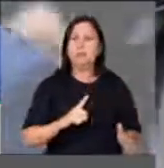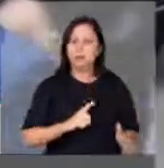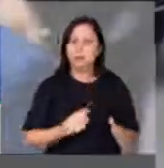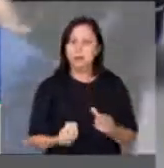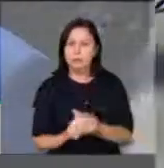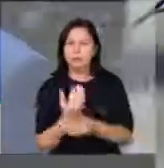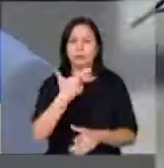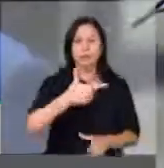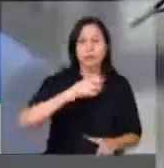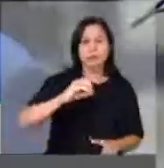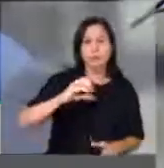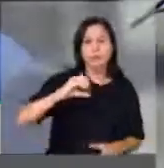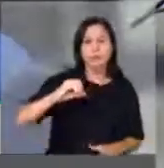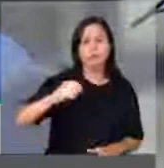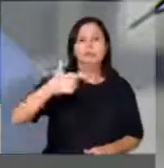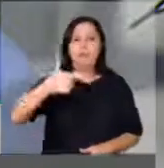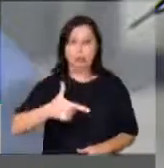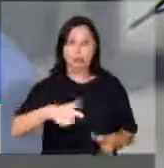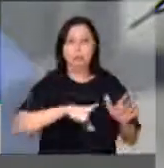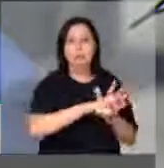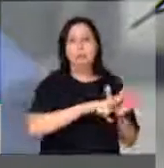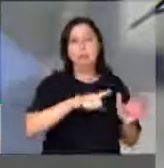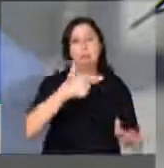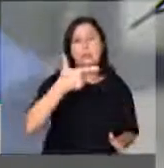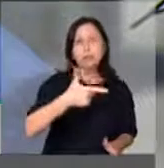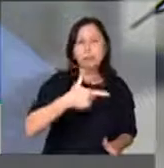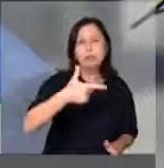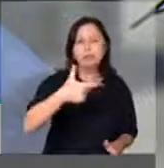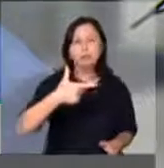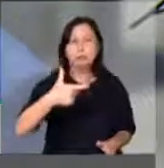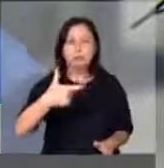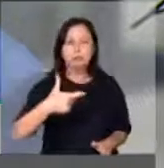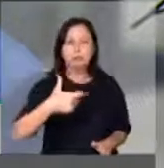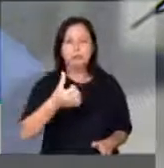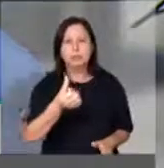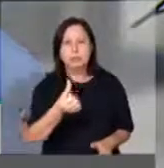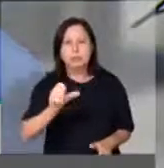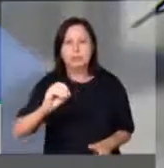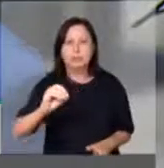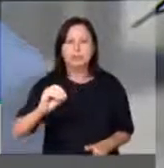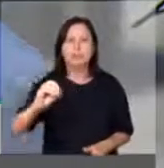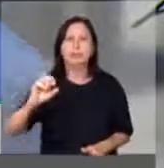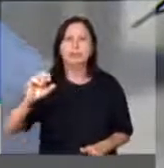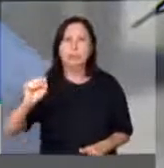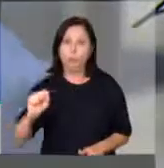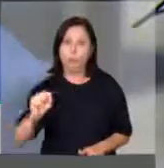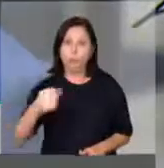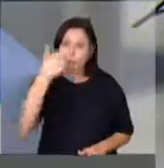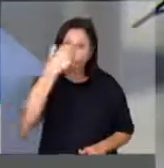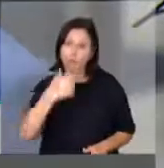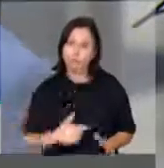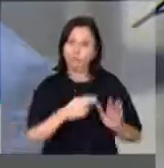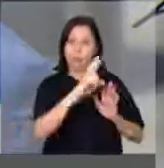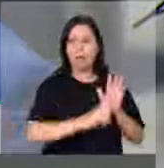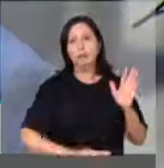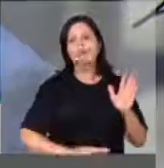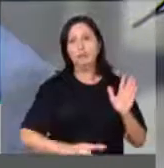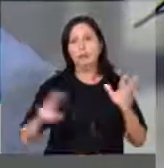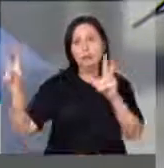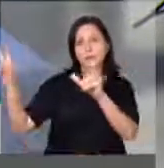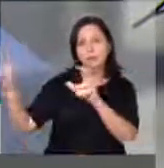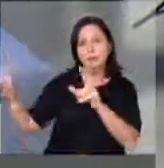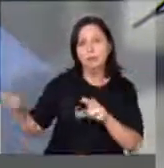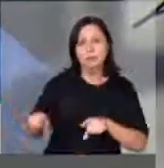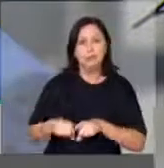Lei 12.608. Eu tive a oportunidade de ser o relator dessa matéria. E, infelizmente, até